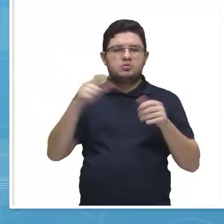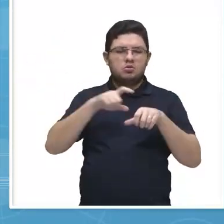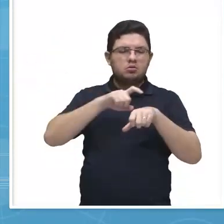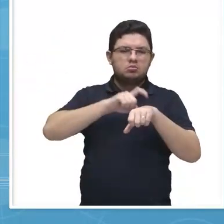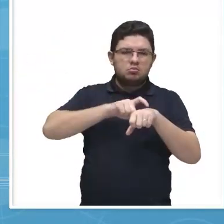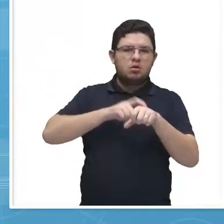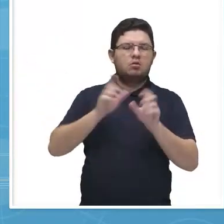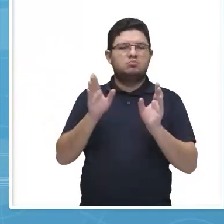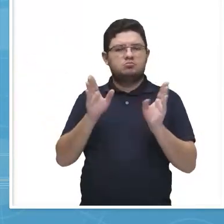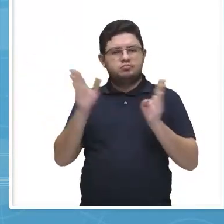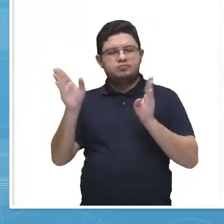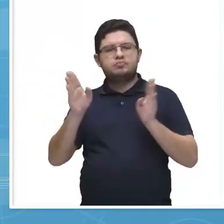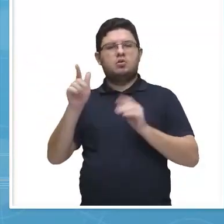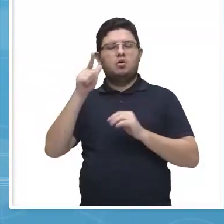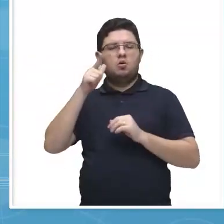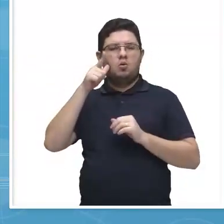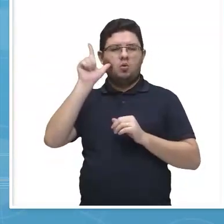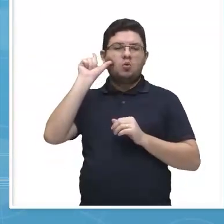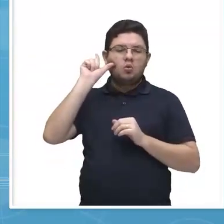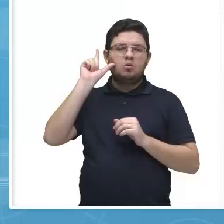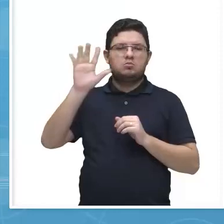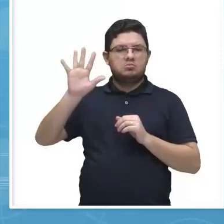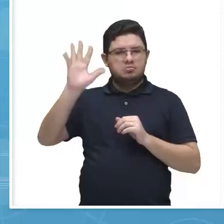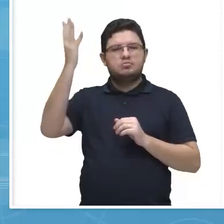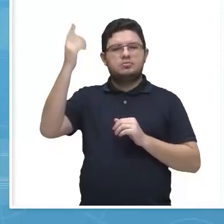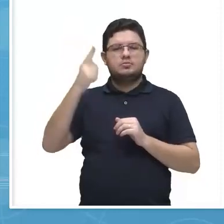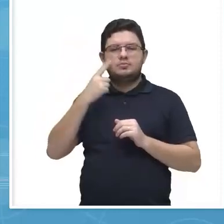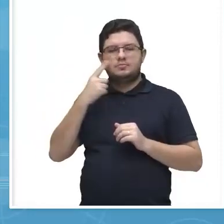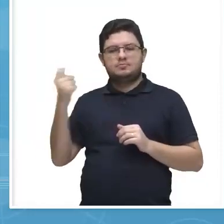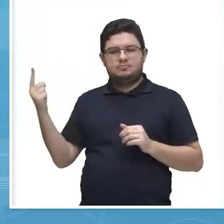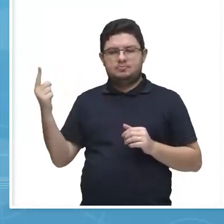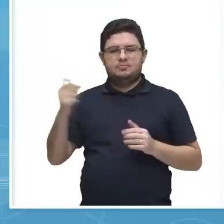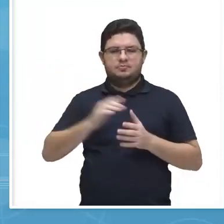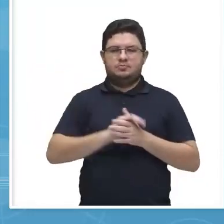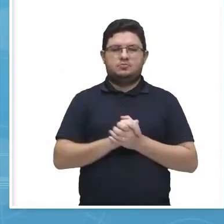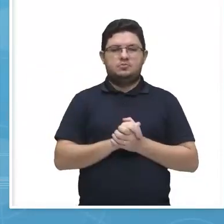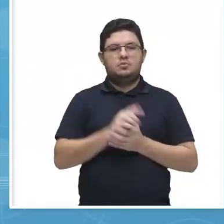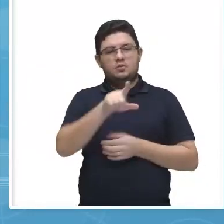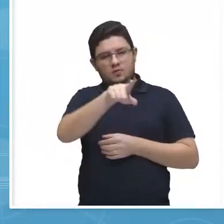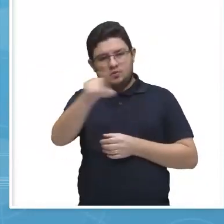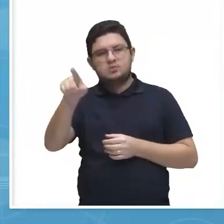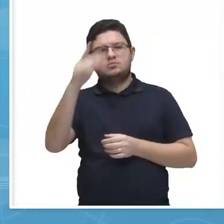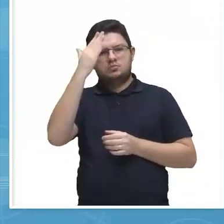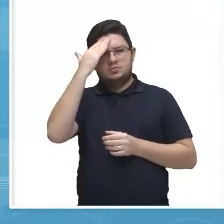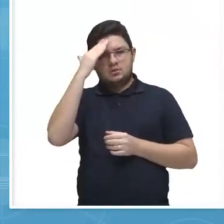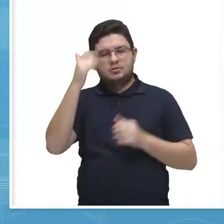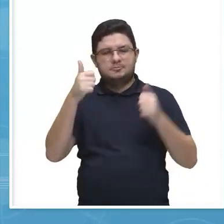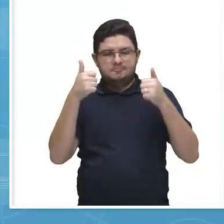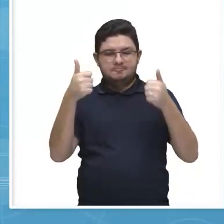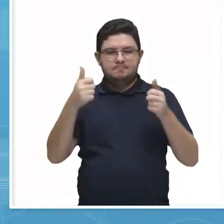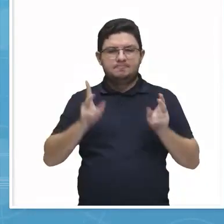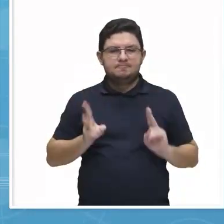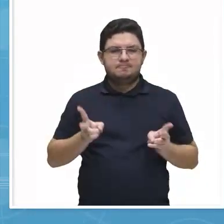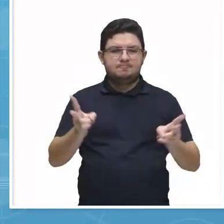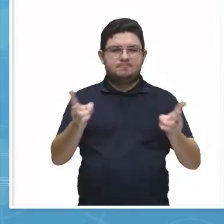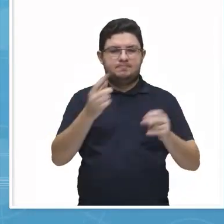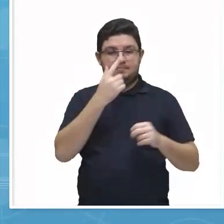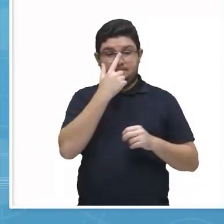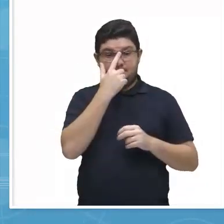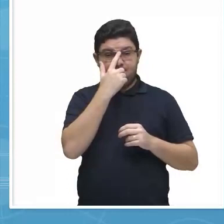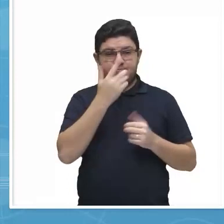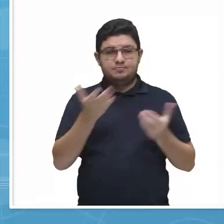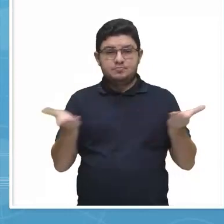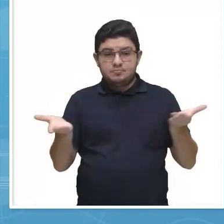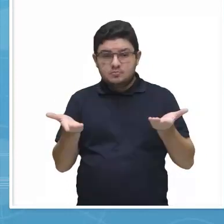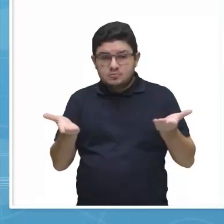maneira e quando aconteceu esse fato do menino chorar. Amores, vocês entenderam isso? Vamos seguir. Então,